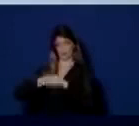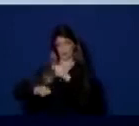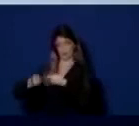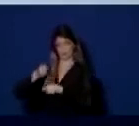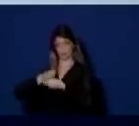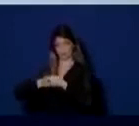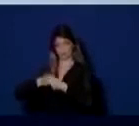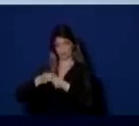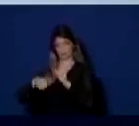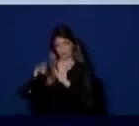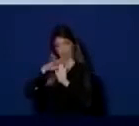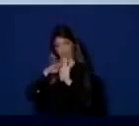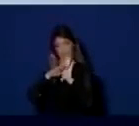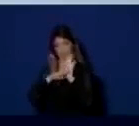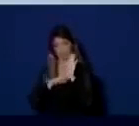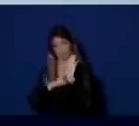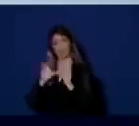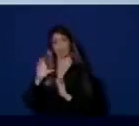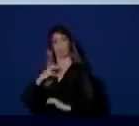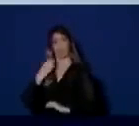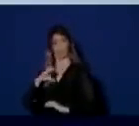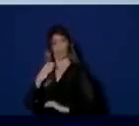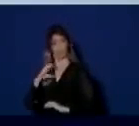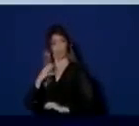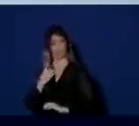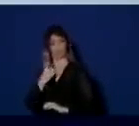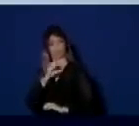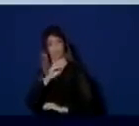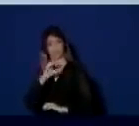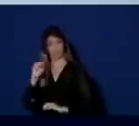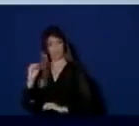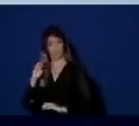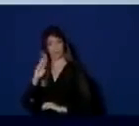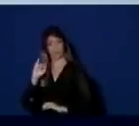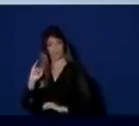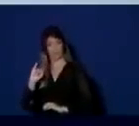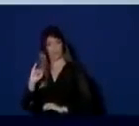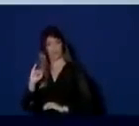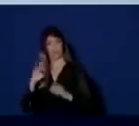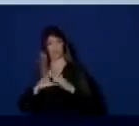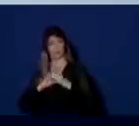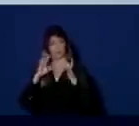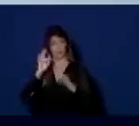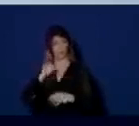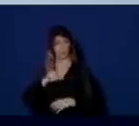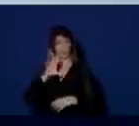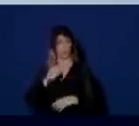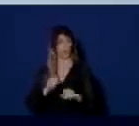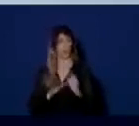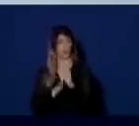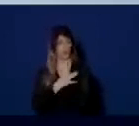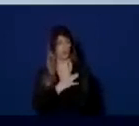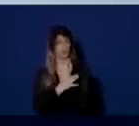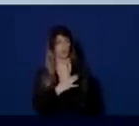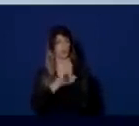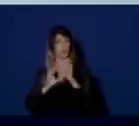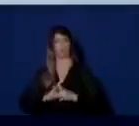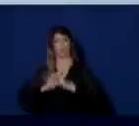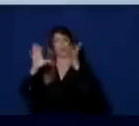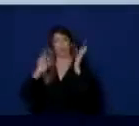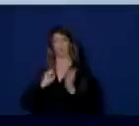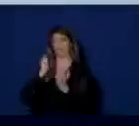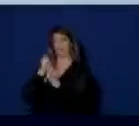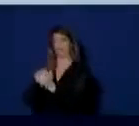fazer um programa de crédito de 100 bilhões, liberar dinheiro do fundo de garantia para as pessoas pagarem